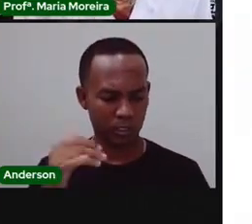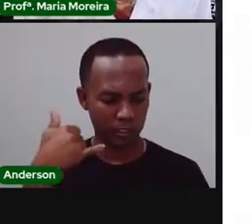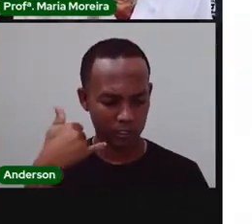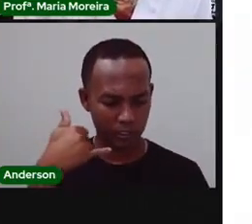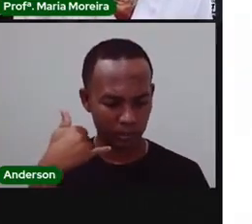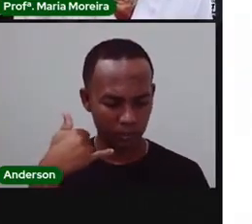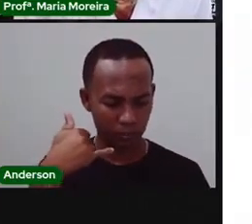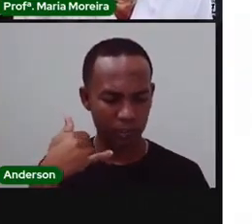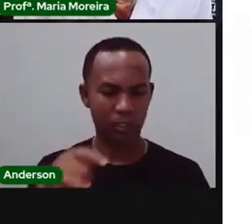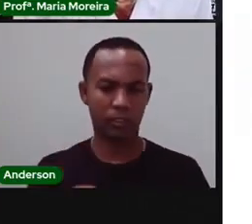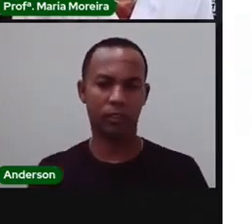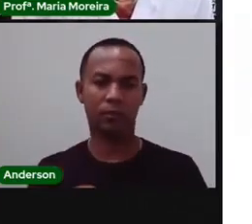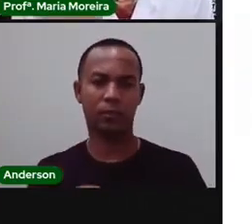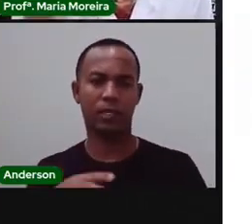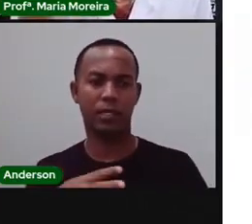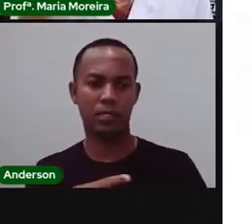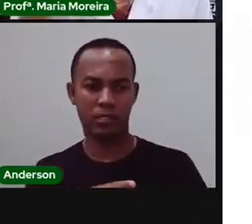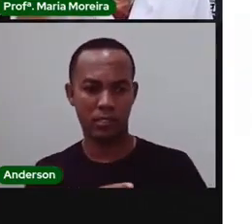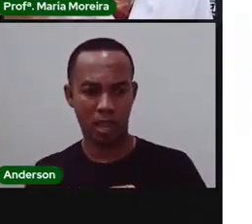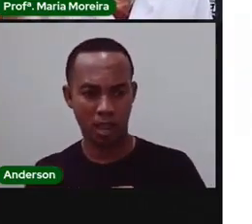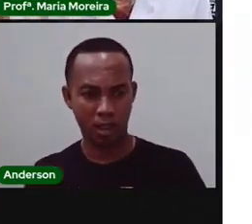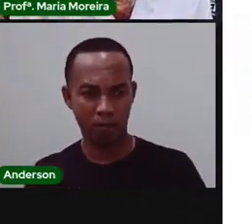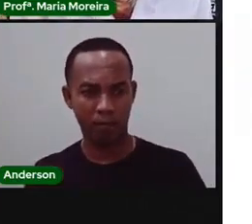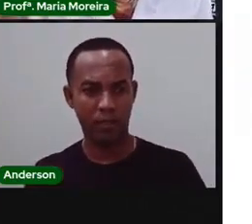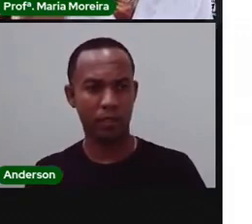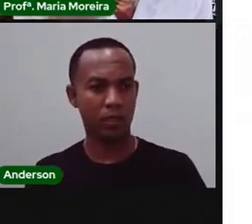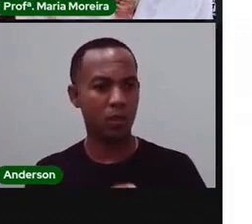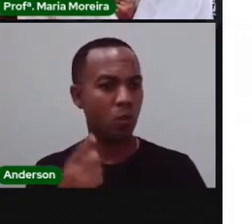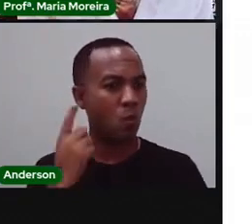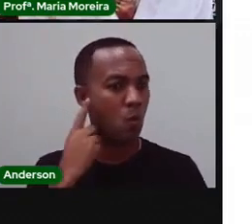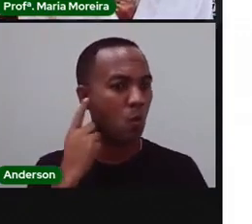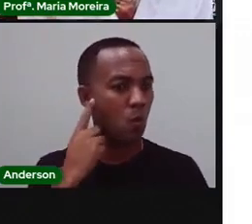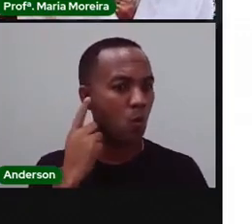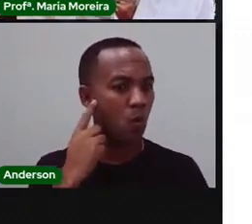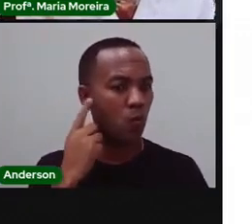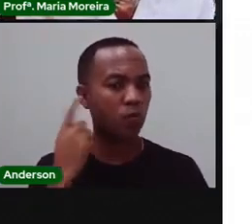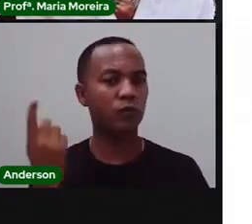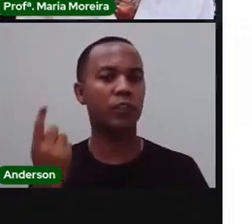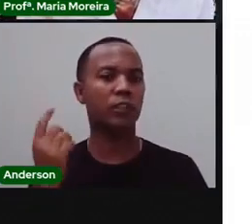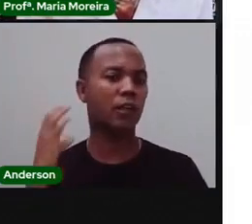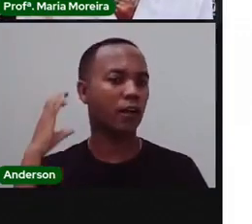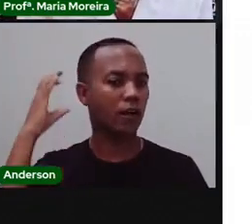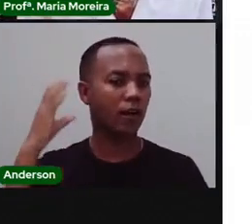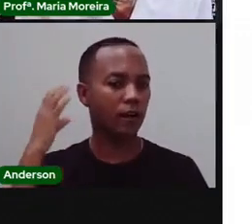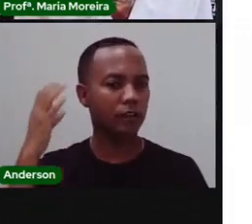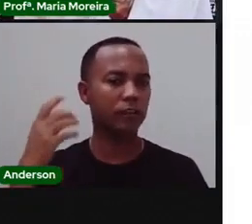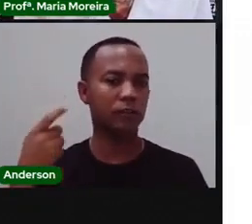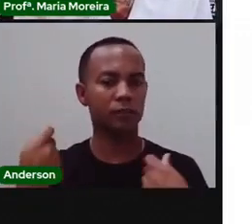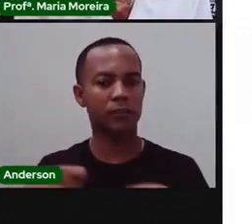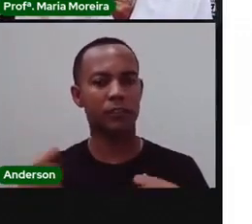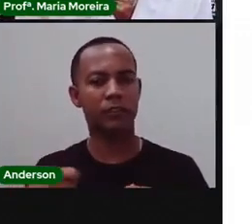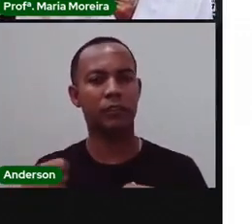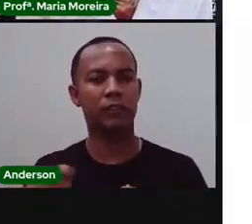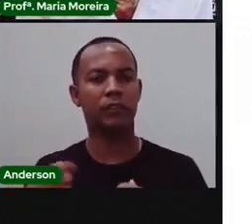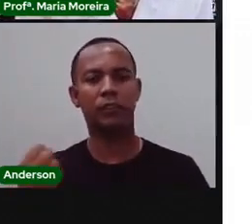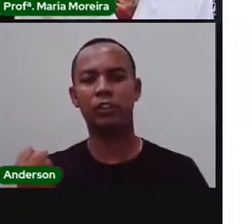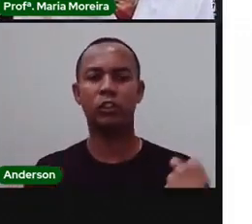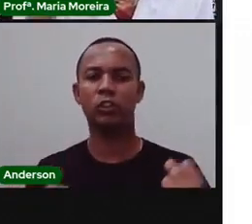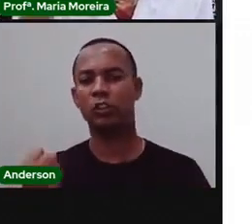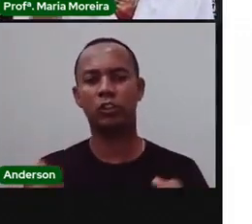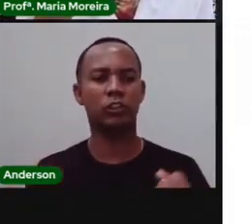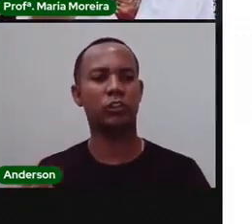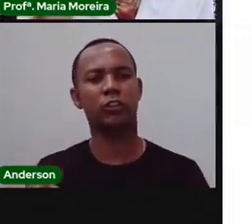celular, né, que é o WhatsApp, ela ouve rádio quando ela precisa trabalhar, quando ela precisa